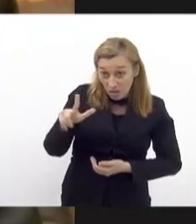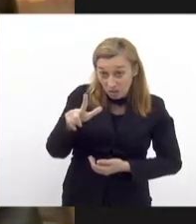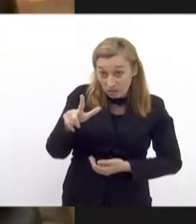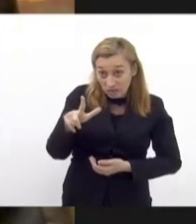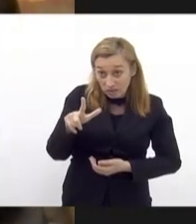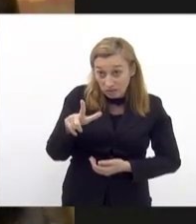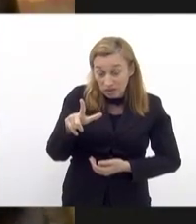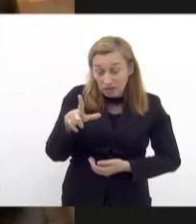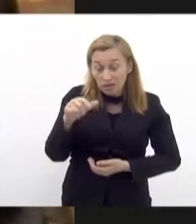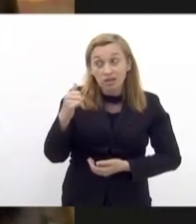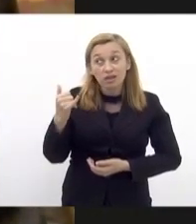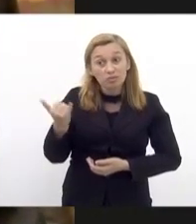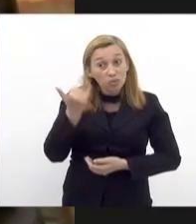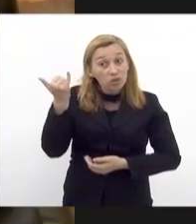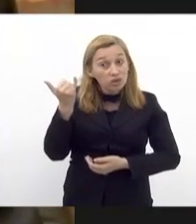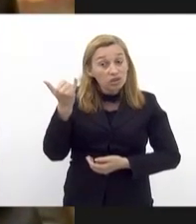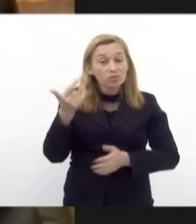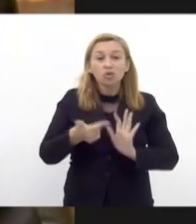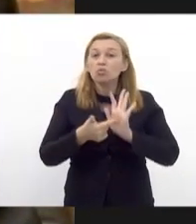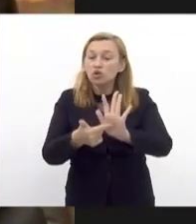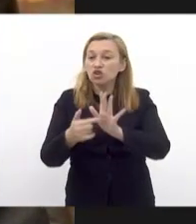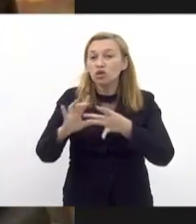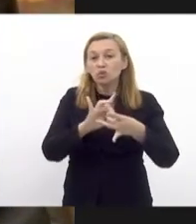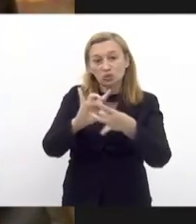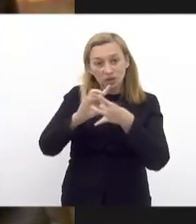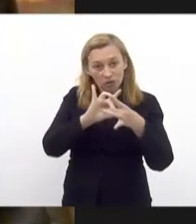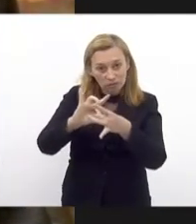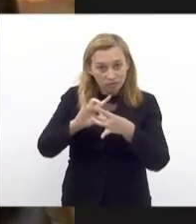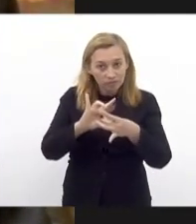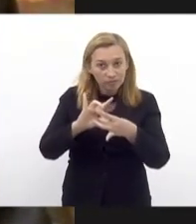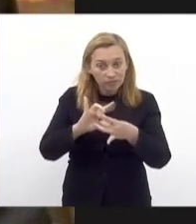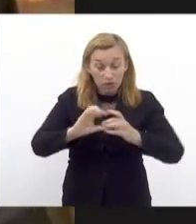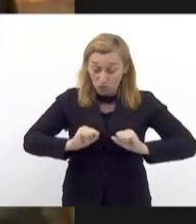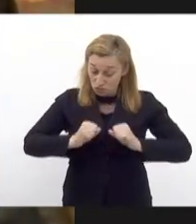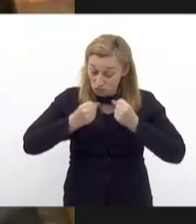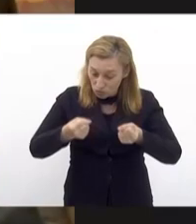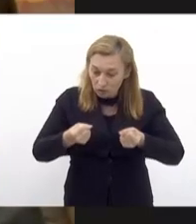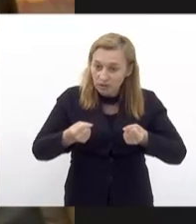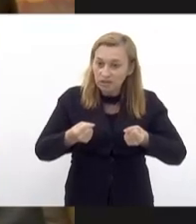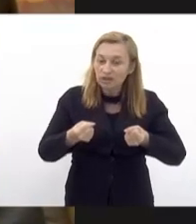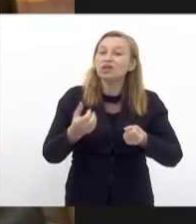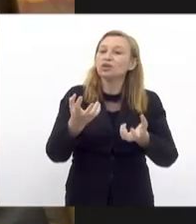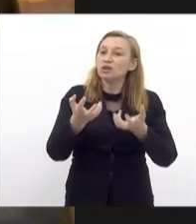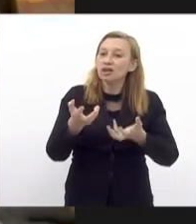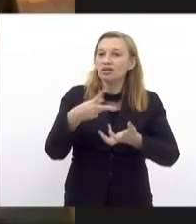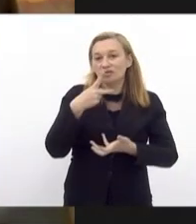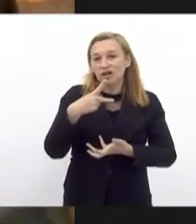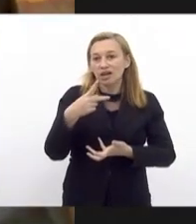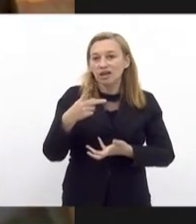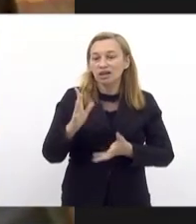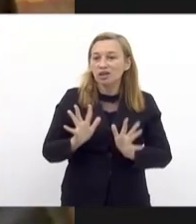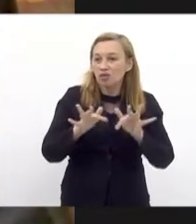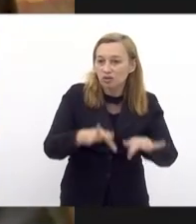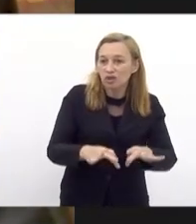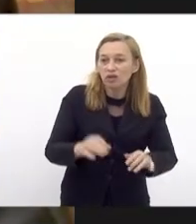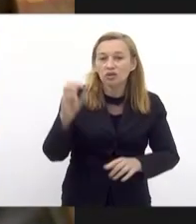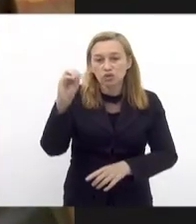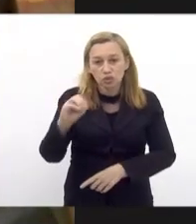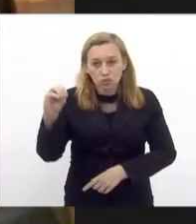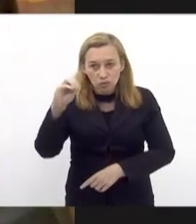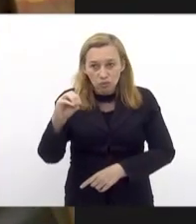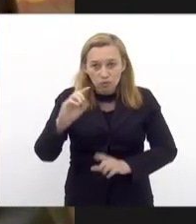usou uma palavra muito boa. A gente precisa mostrar união, mostrar força, e eu queria dizer que a gente tem até o final de outubro para